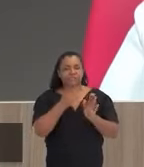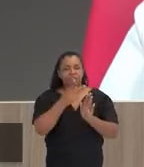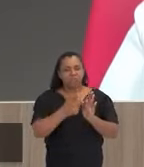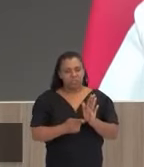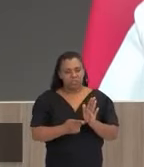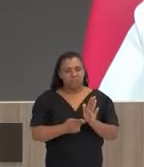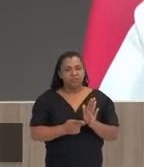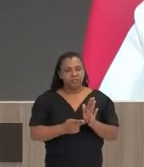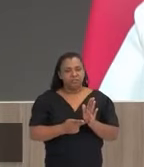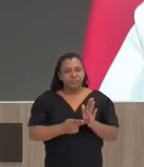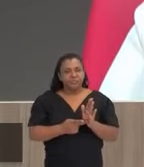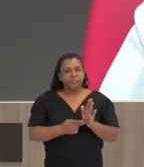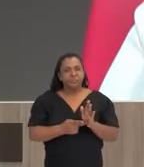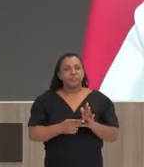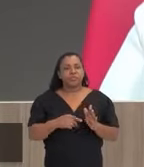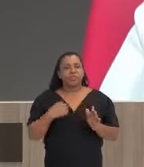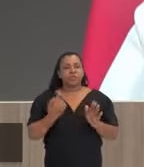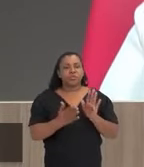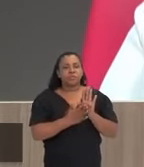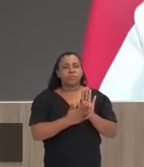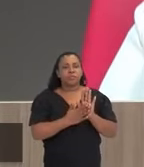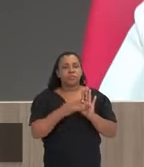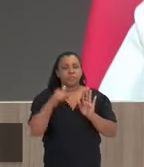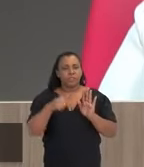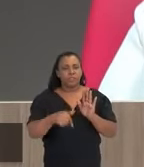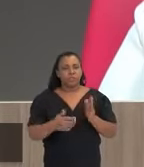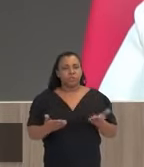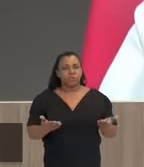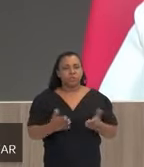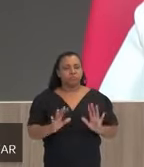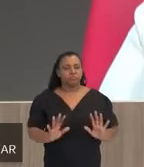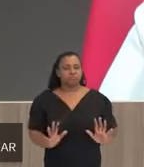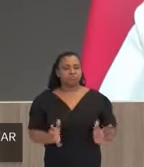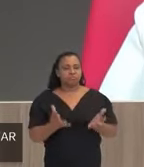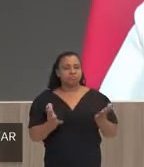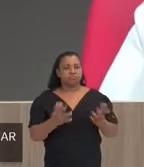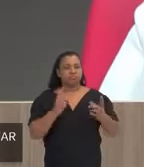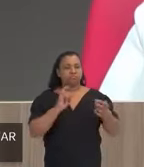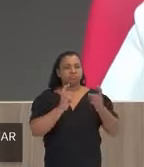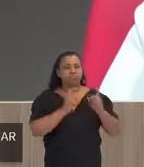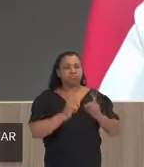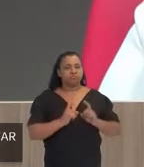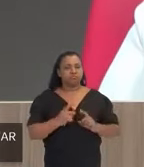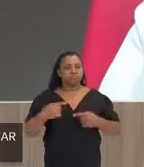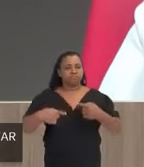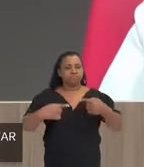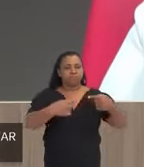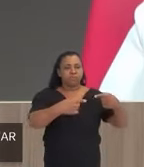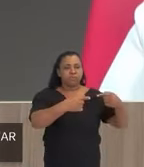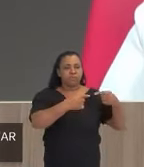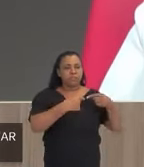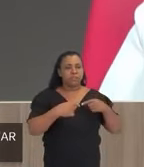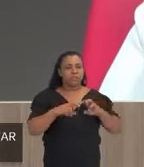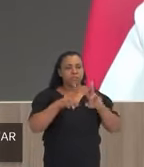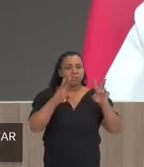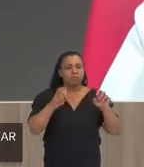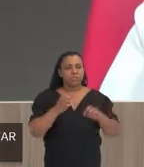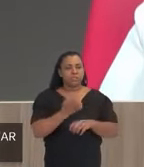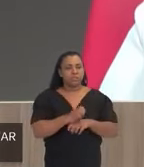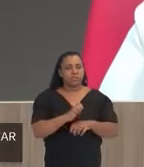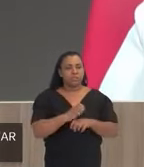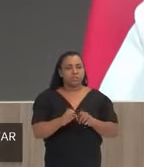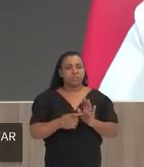O nosso propósito aqui é fomentar a discussão sobre o estágio e apresentar